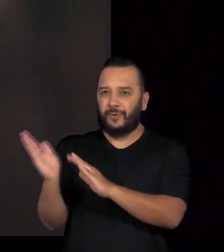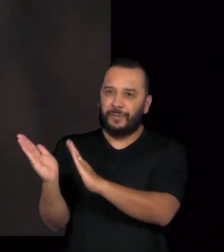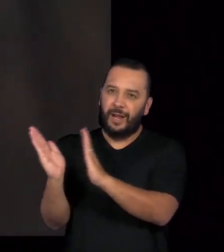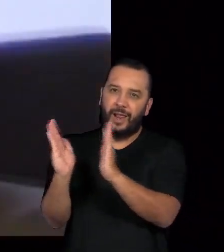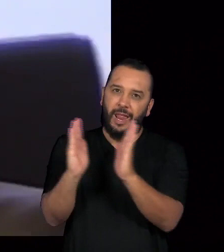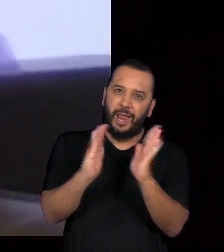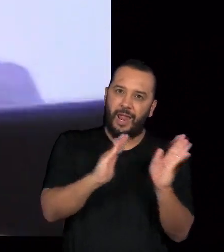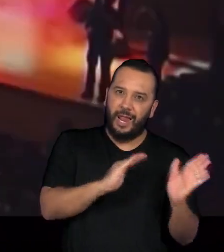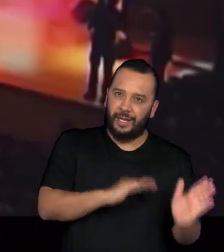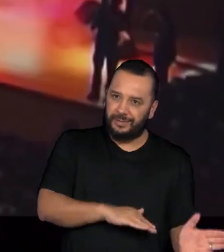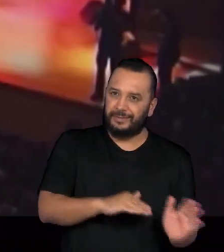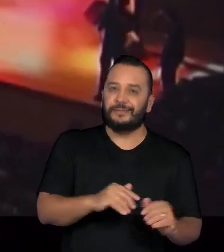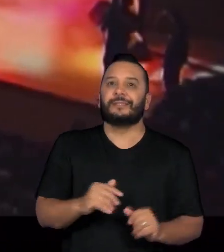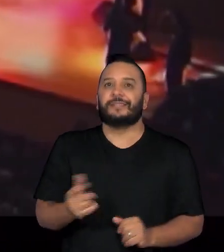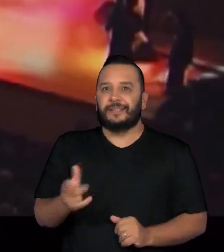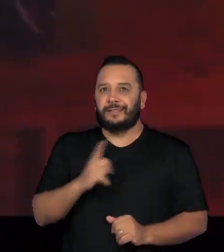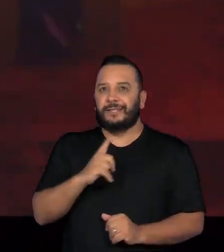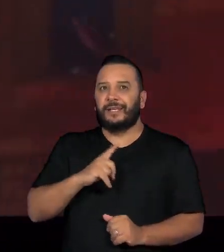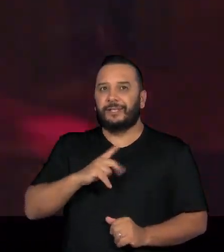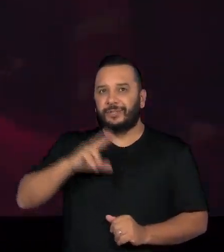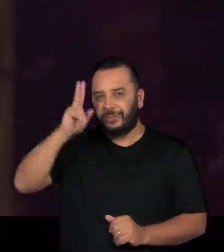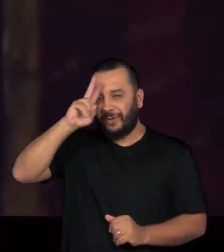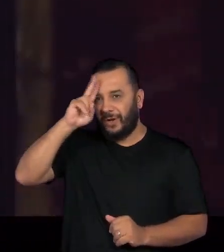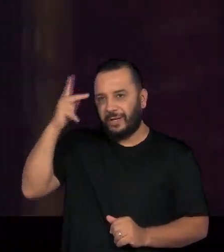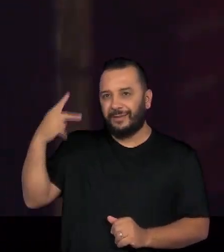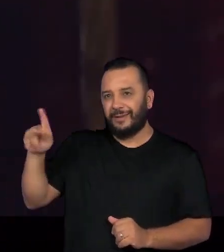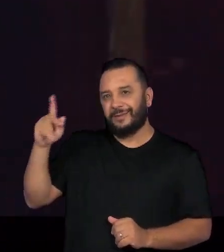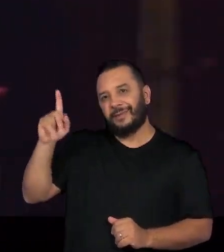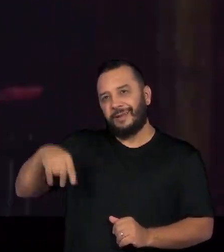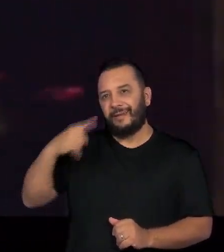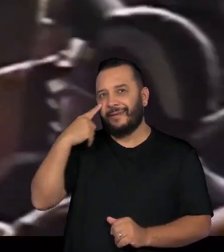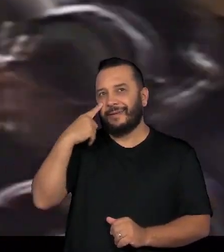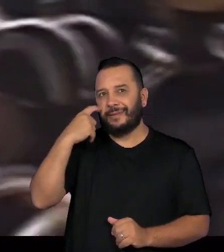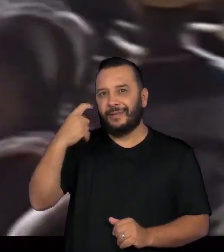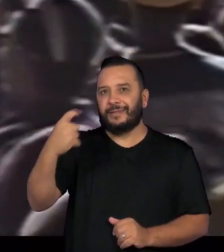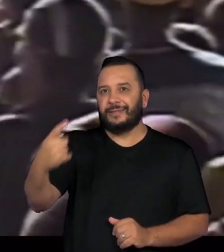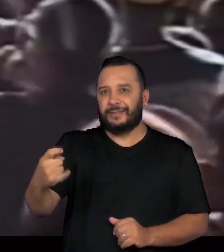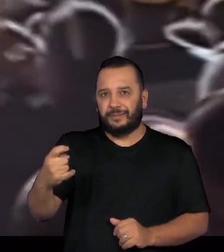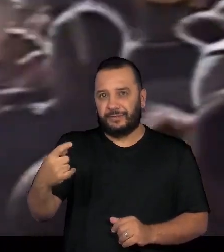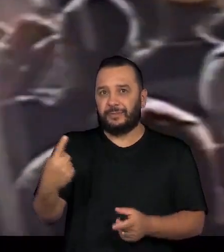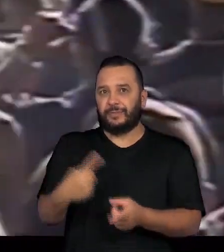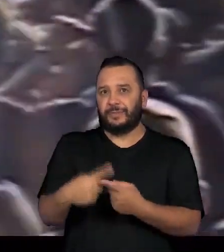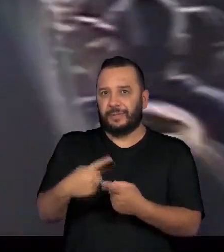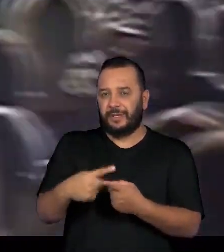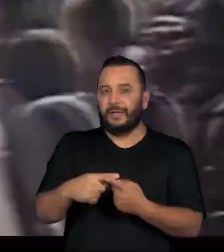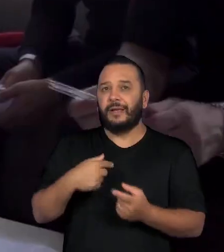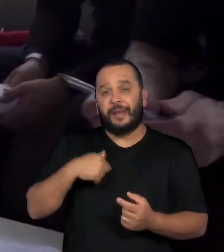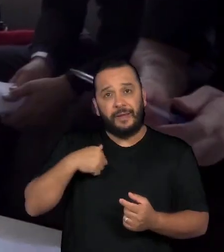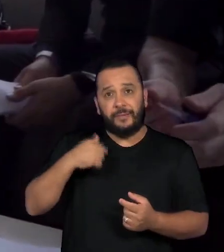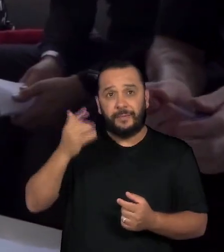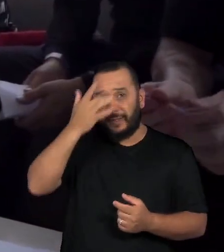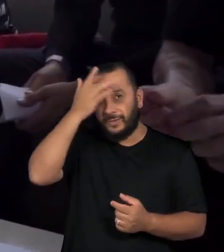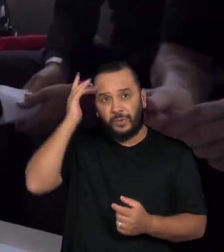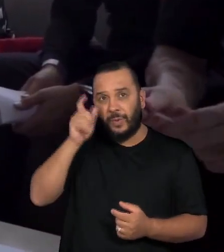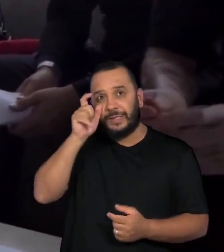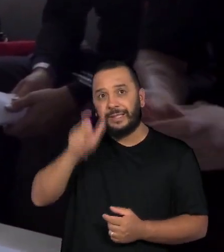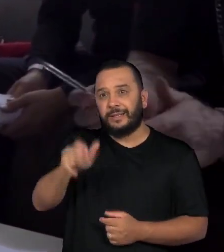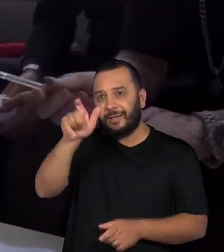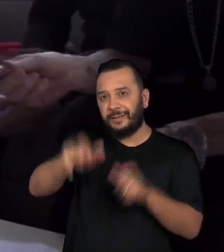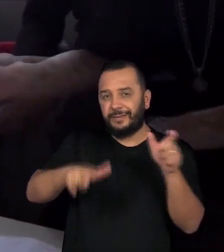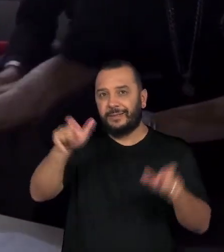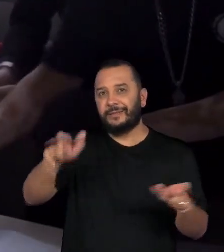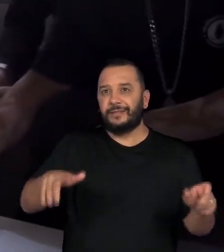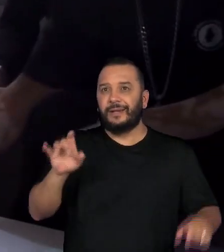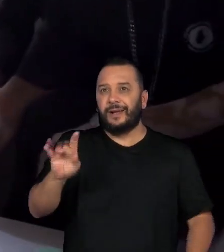eles ainda tem todo esse entorno deles que também é tão interessante quanto. São pessoas, né? Vidas interessantes e cada um dos Racionais daria